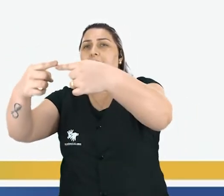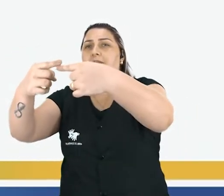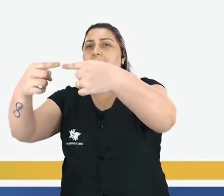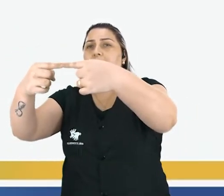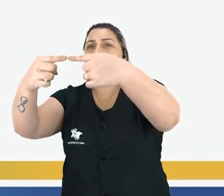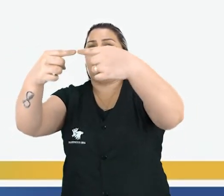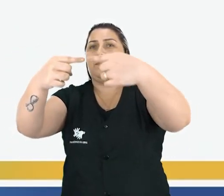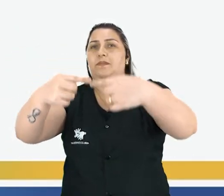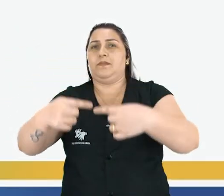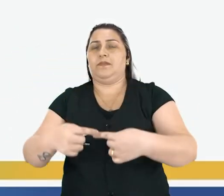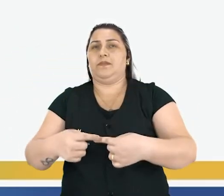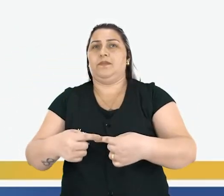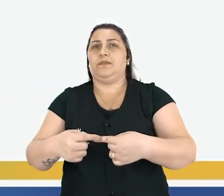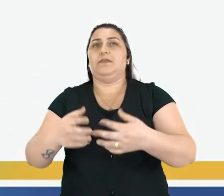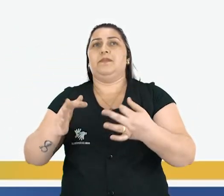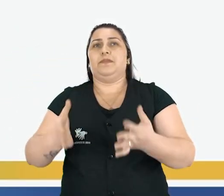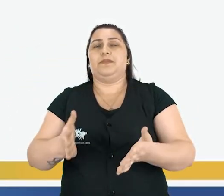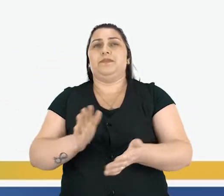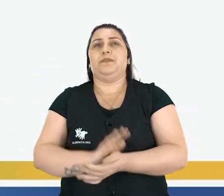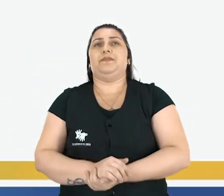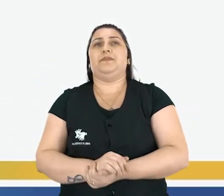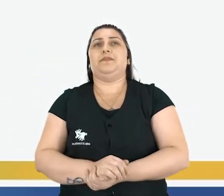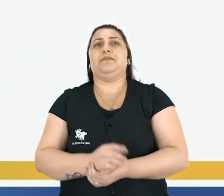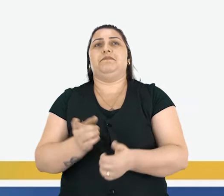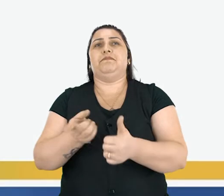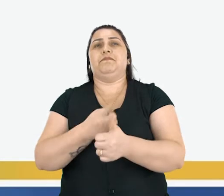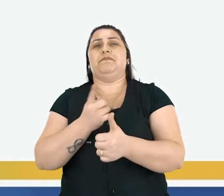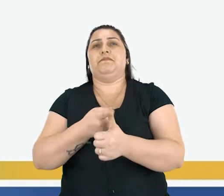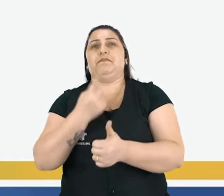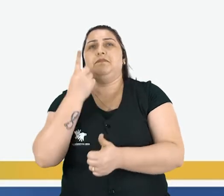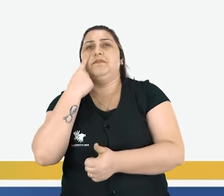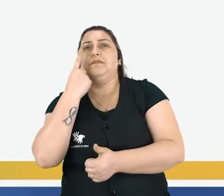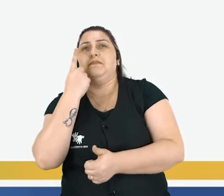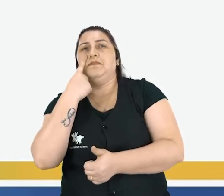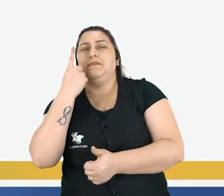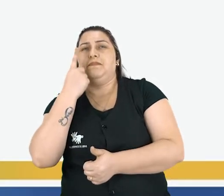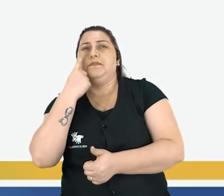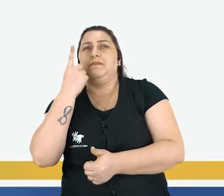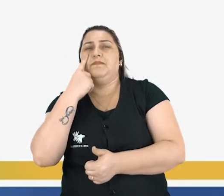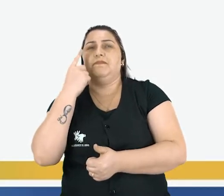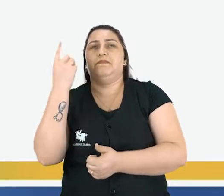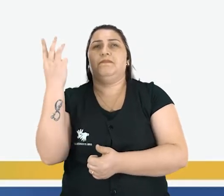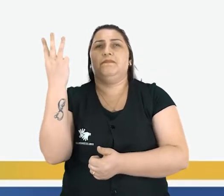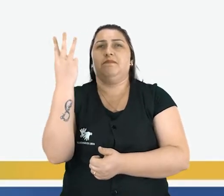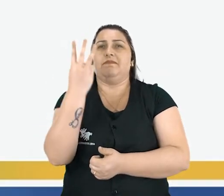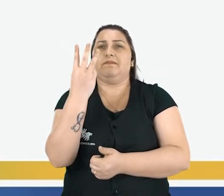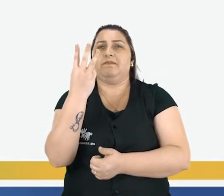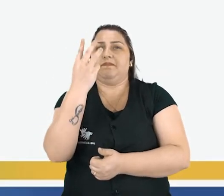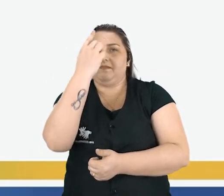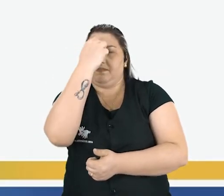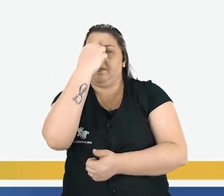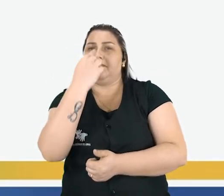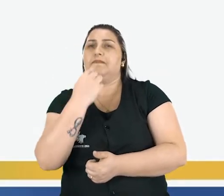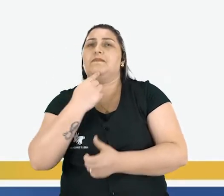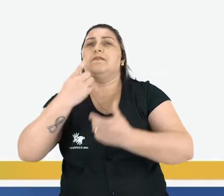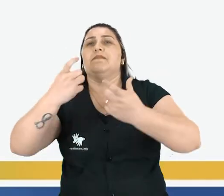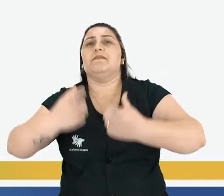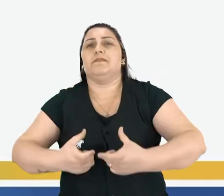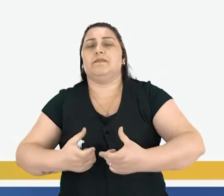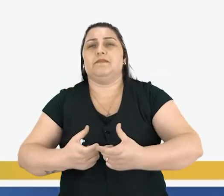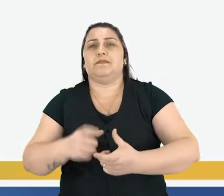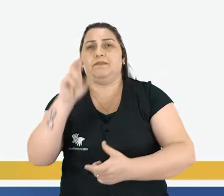nome correspondente muito bem vamos observar a imagem dessas três dependências